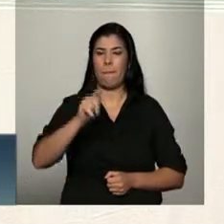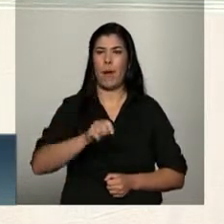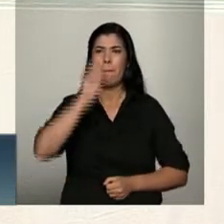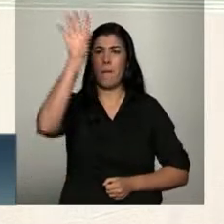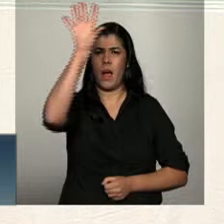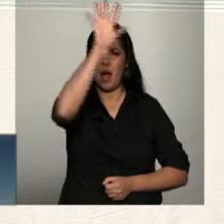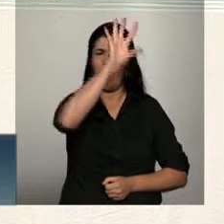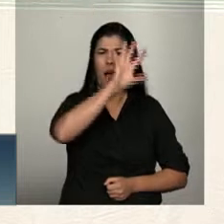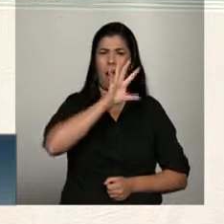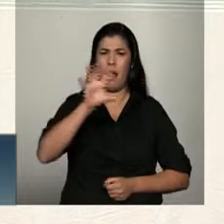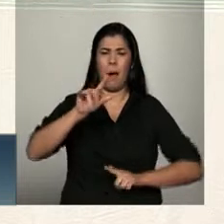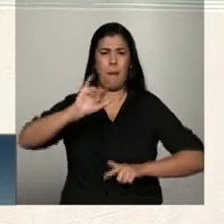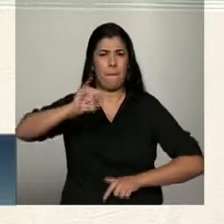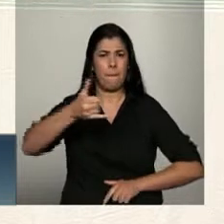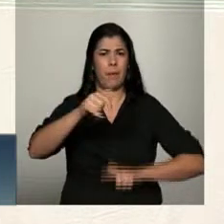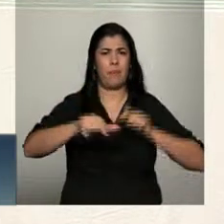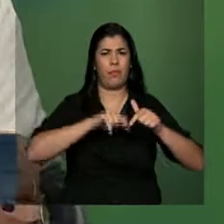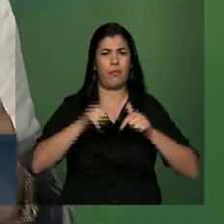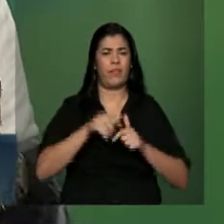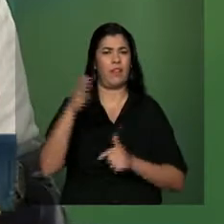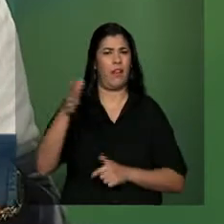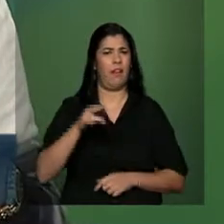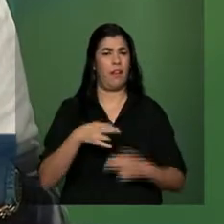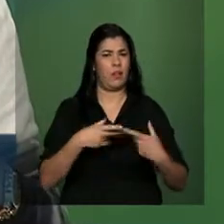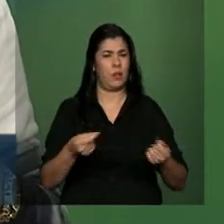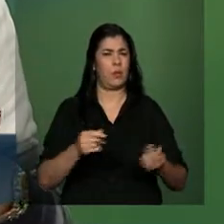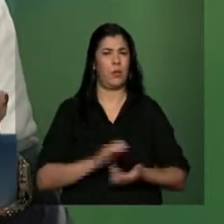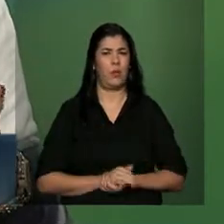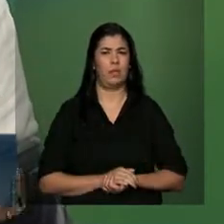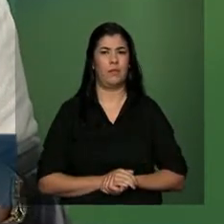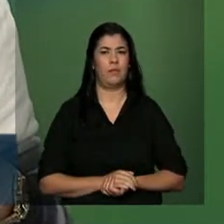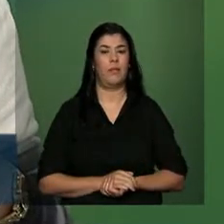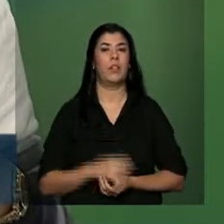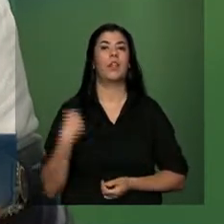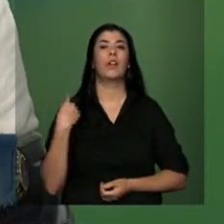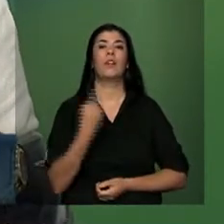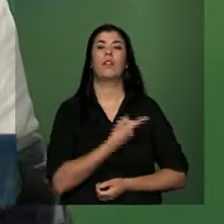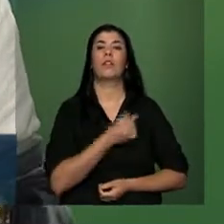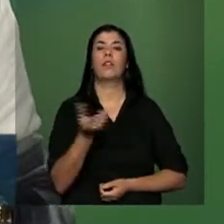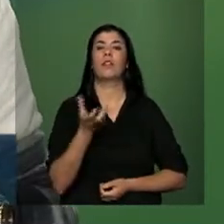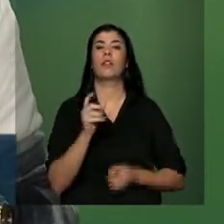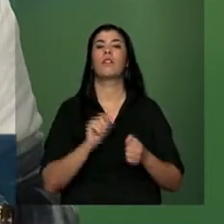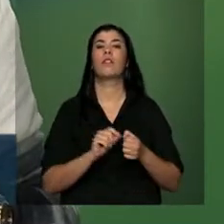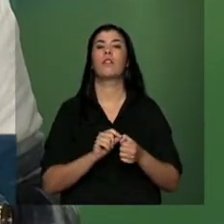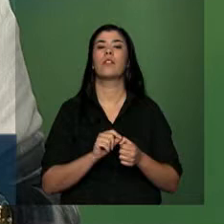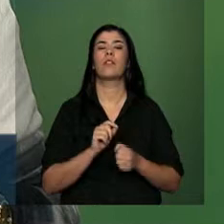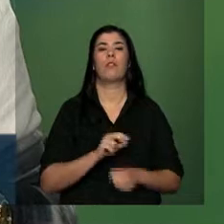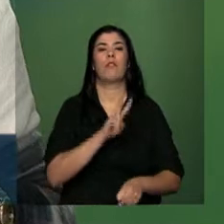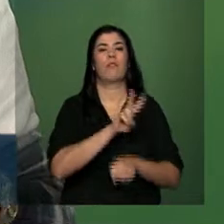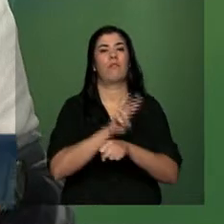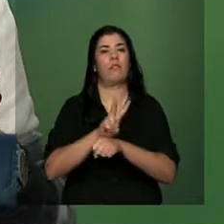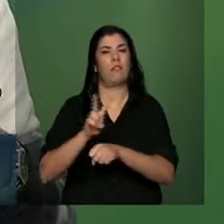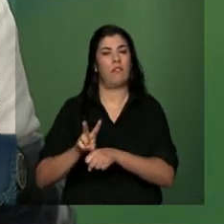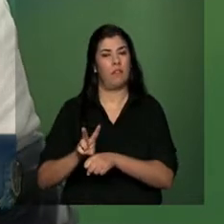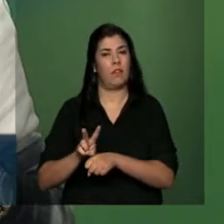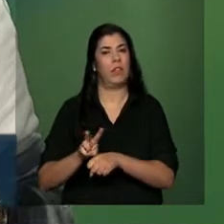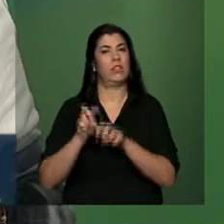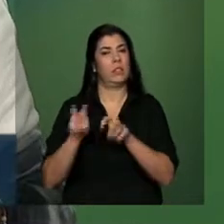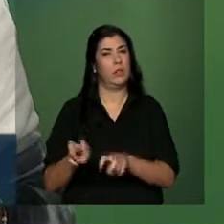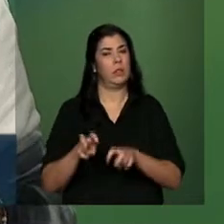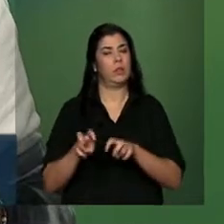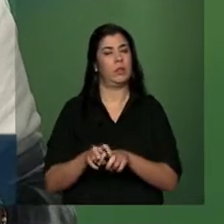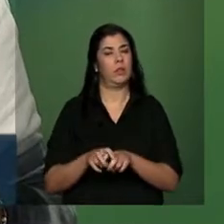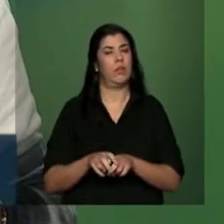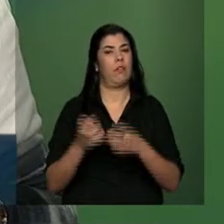para aproveitar com os funcionários o restaurante. Então, nós queremos que defesa agropecuária,